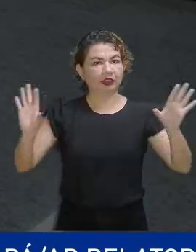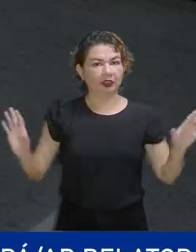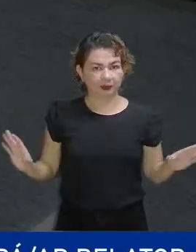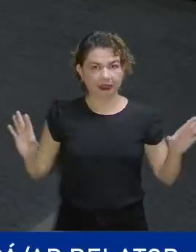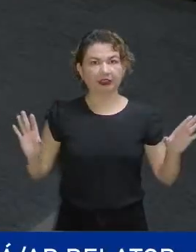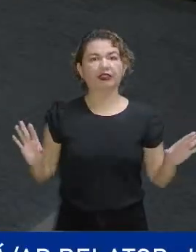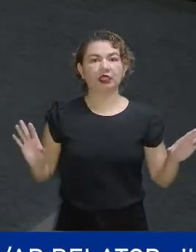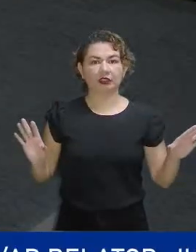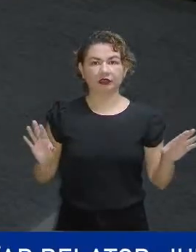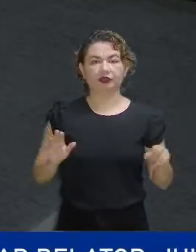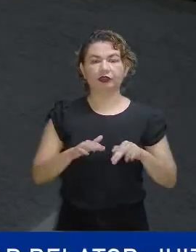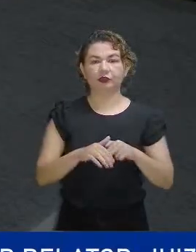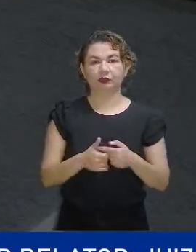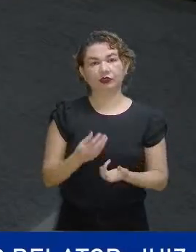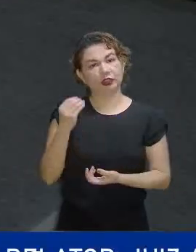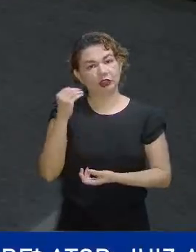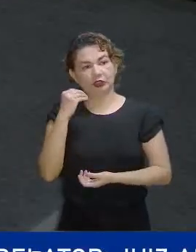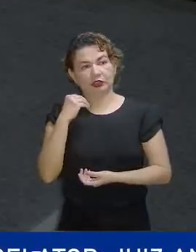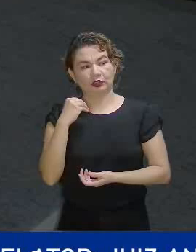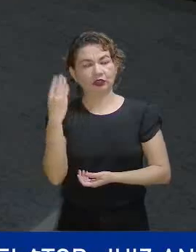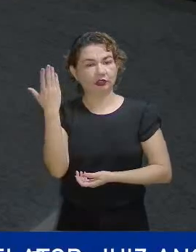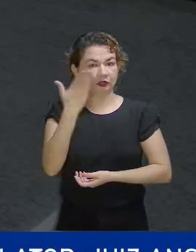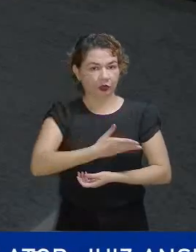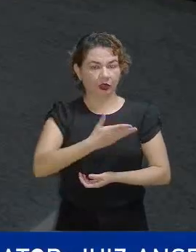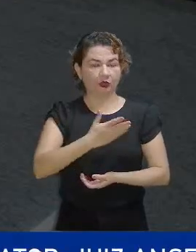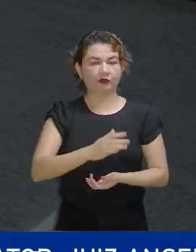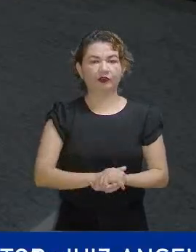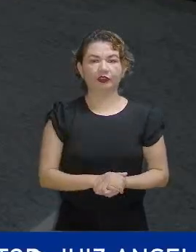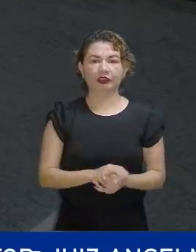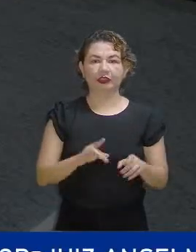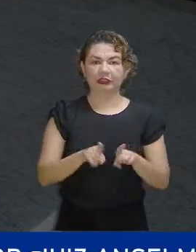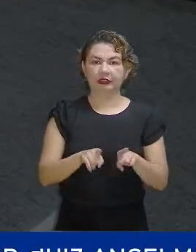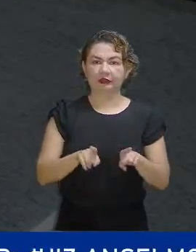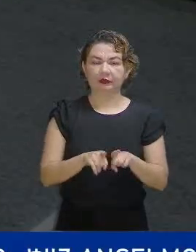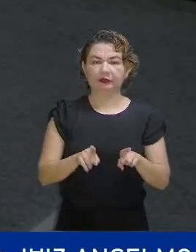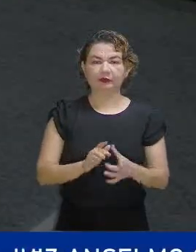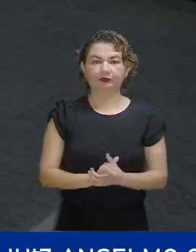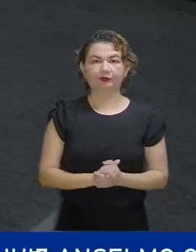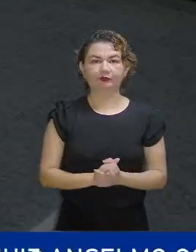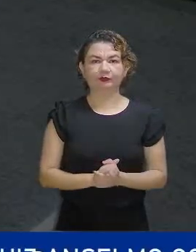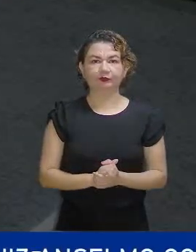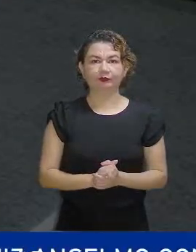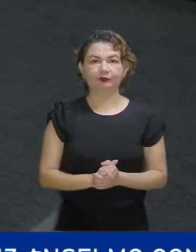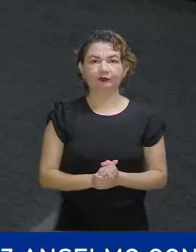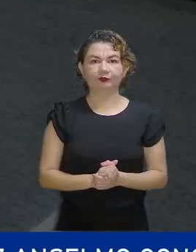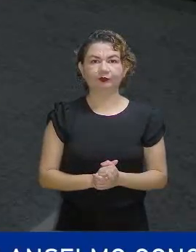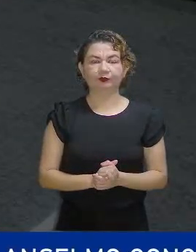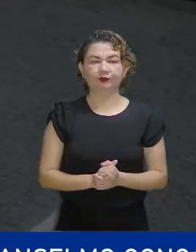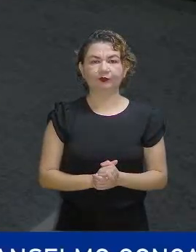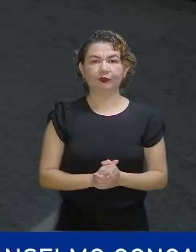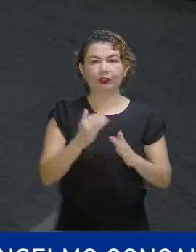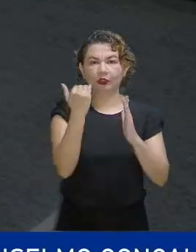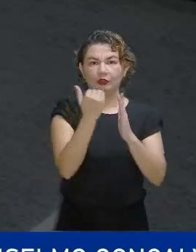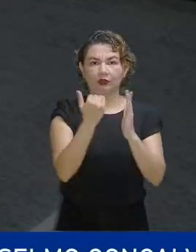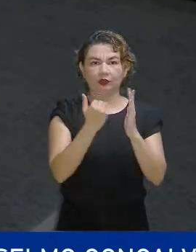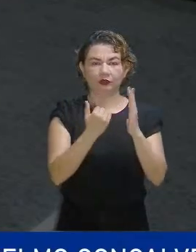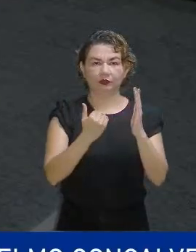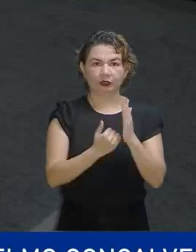da insuficiência e fragilidade das provas quanto à sua incriminação, fundamentando-se no princípio do